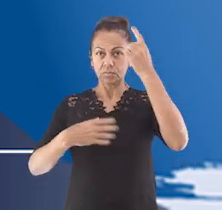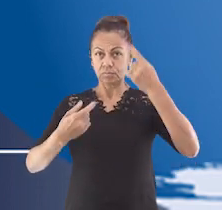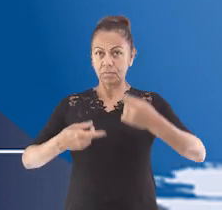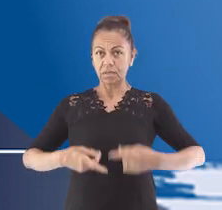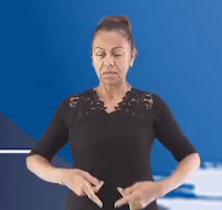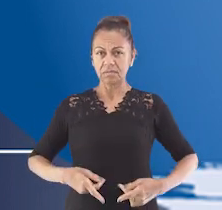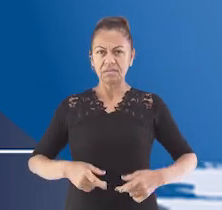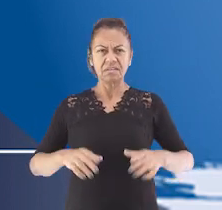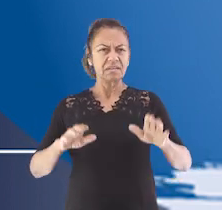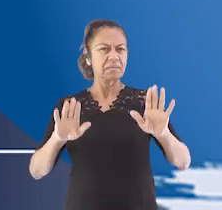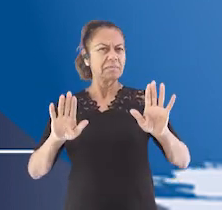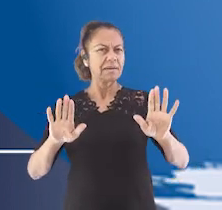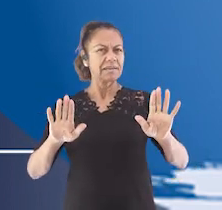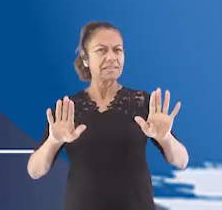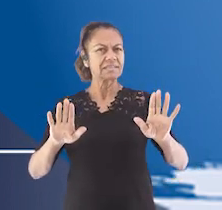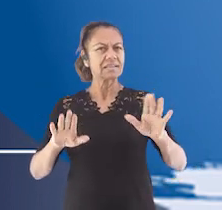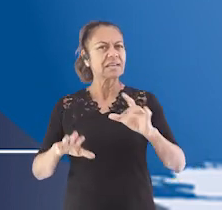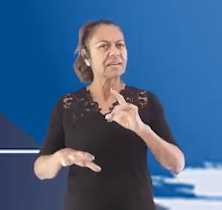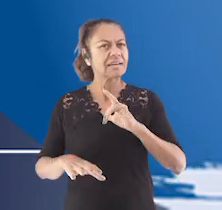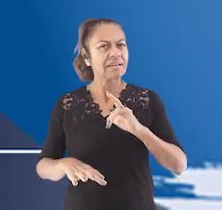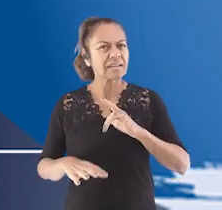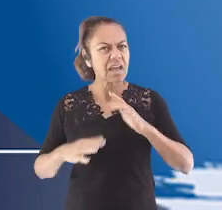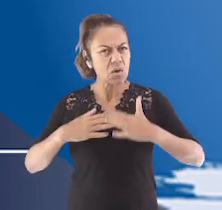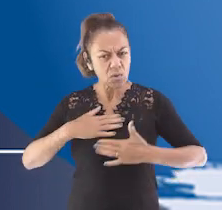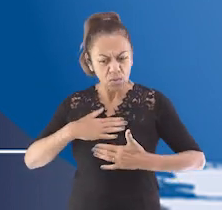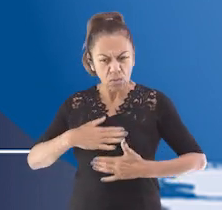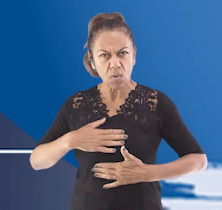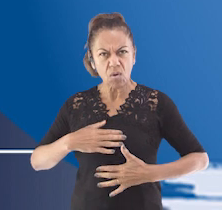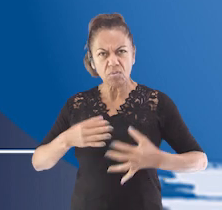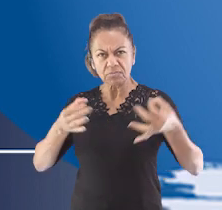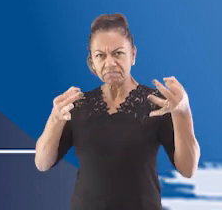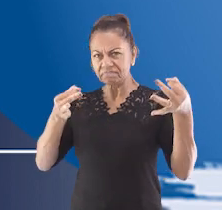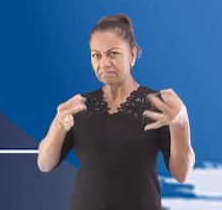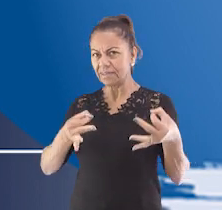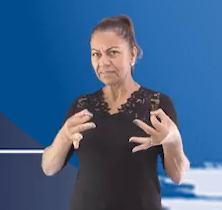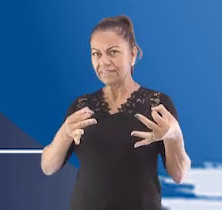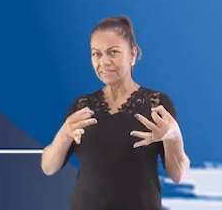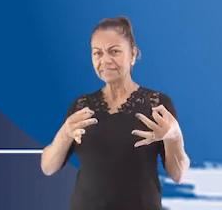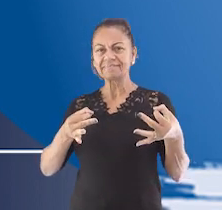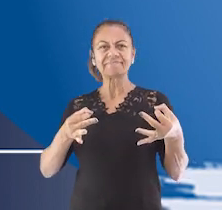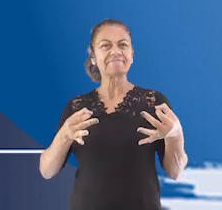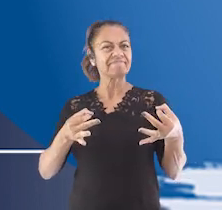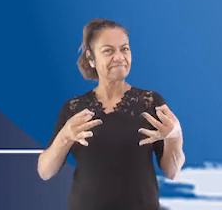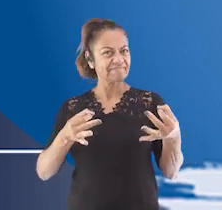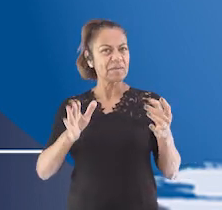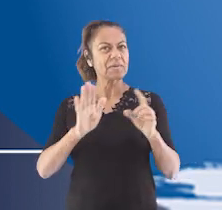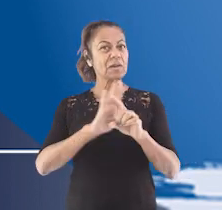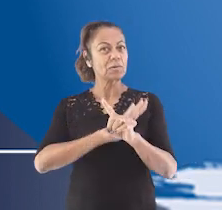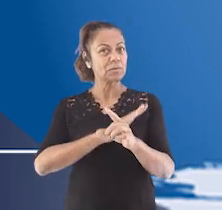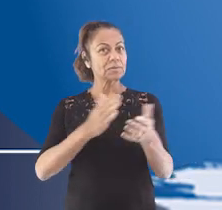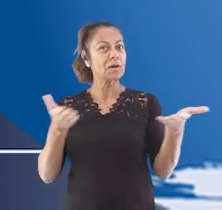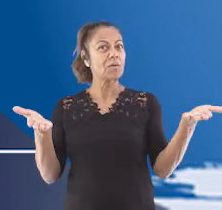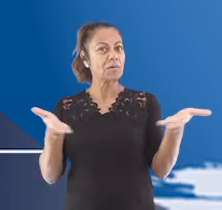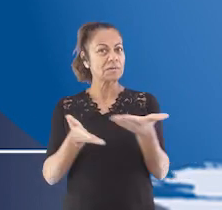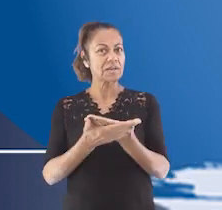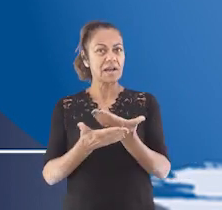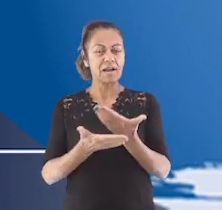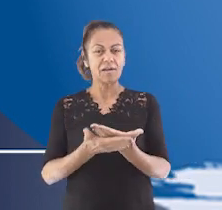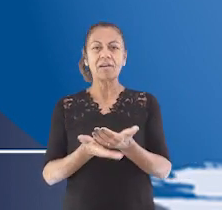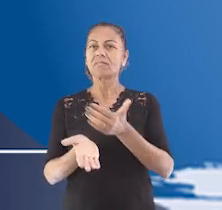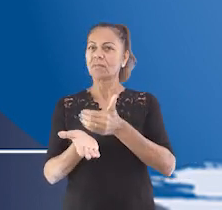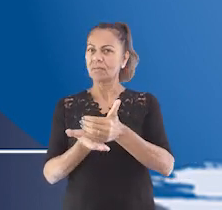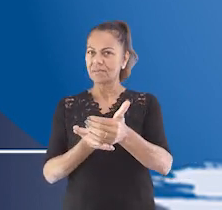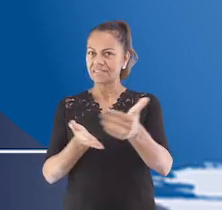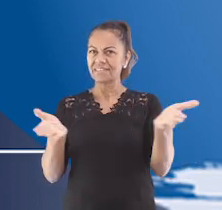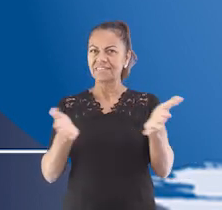humano. Mas afinal, existe o corpo ideal? Essa pergunta é o tema da aula de hoje.